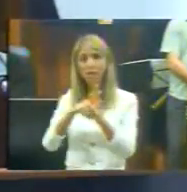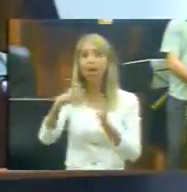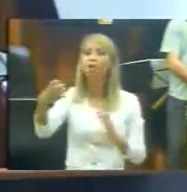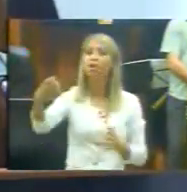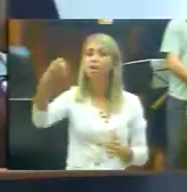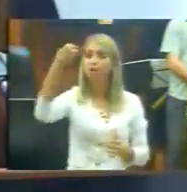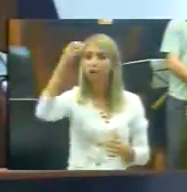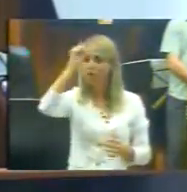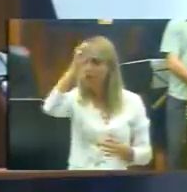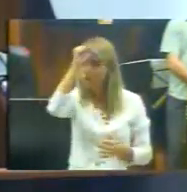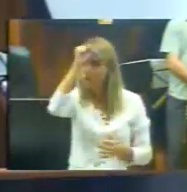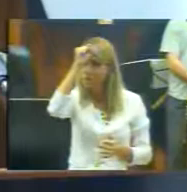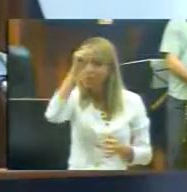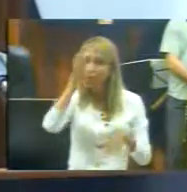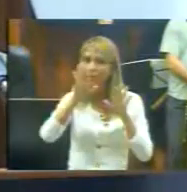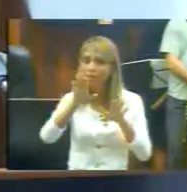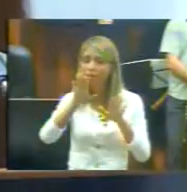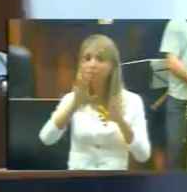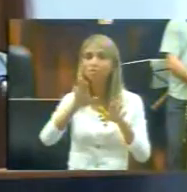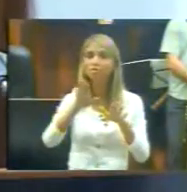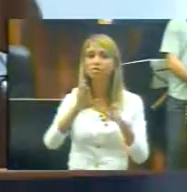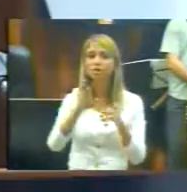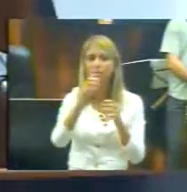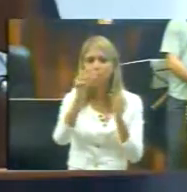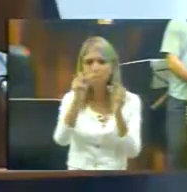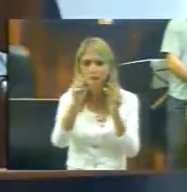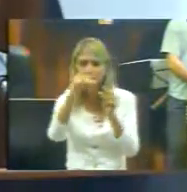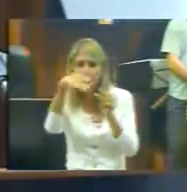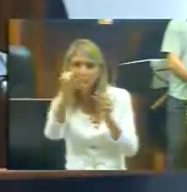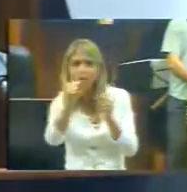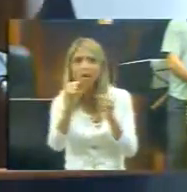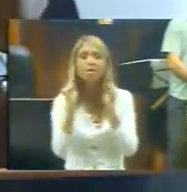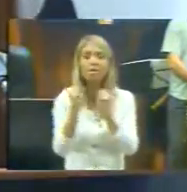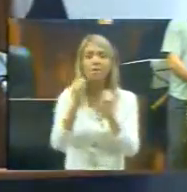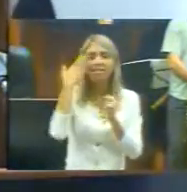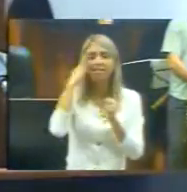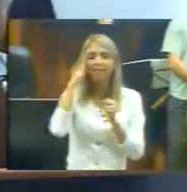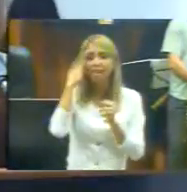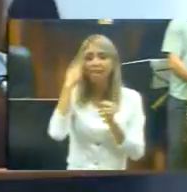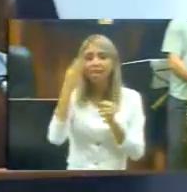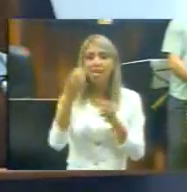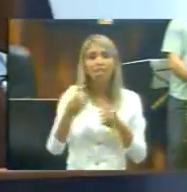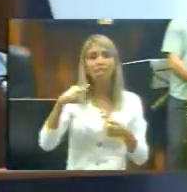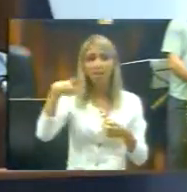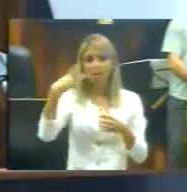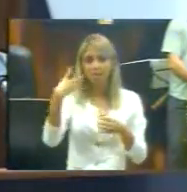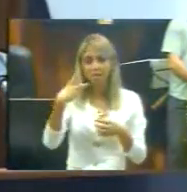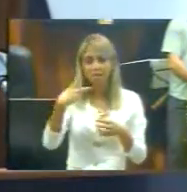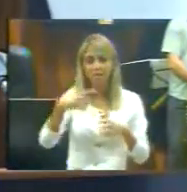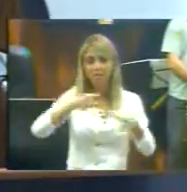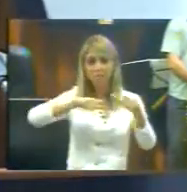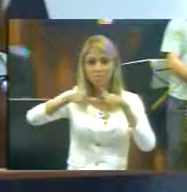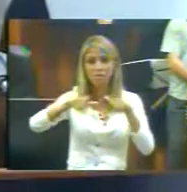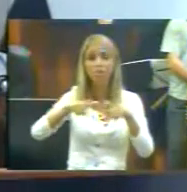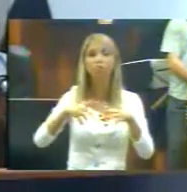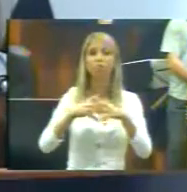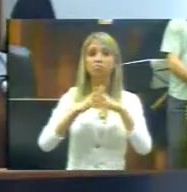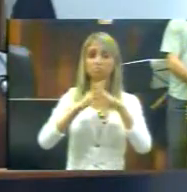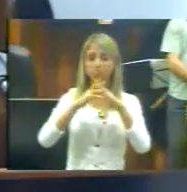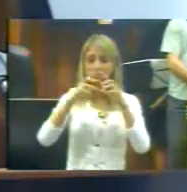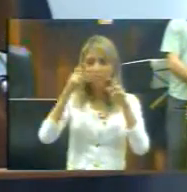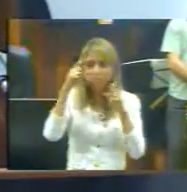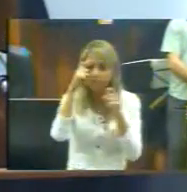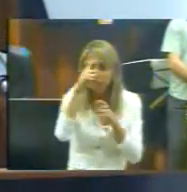conhecimento. Nesses poucos dias já podemos notar que ser vereador é atividade exaustiva.